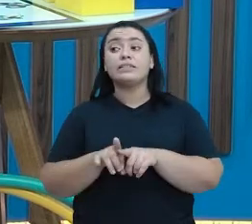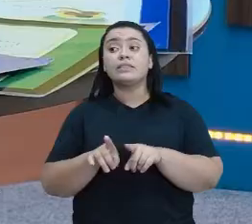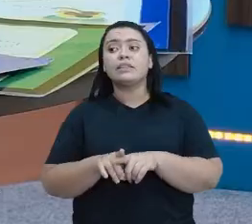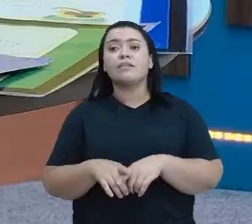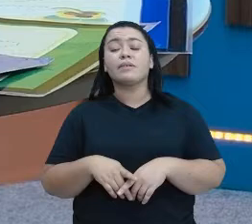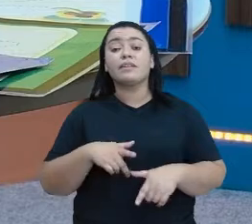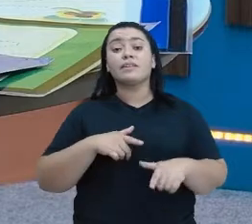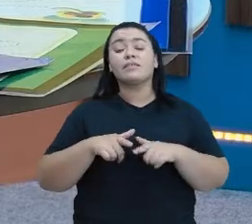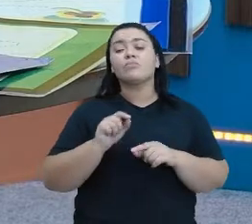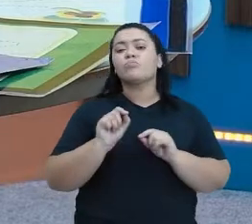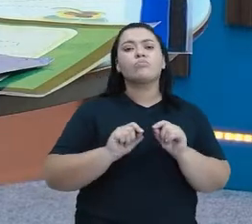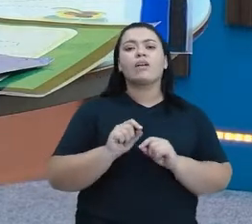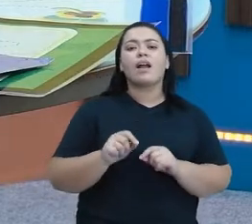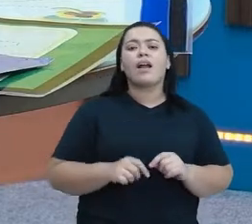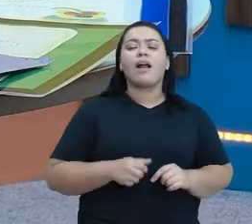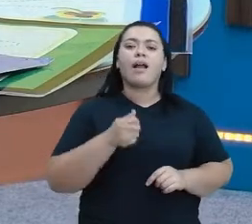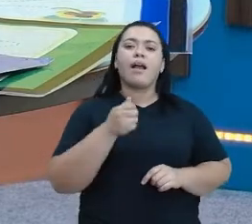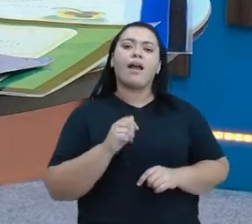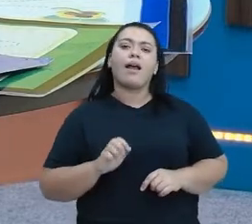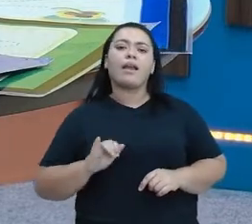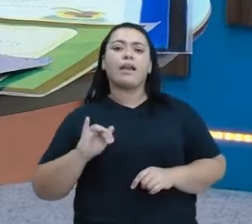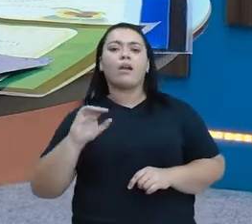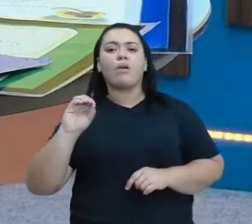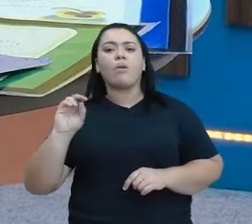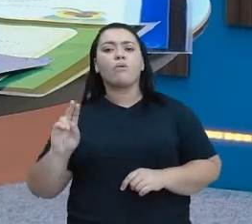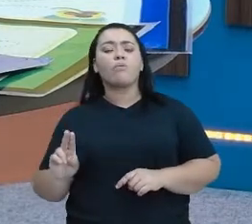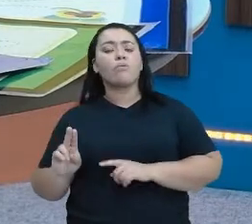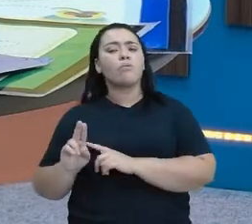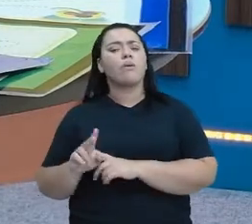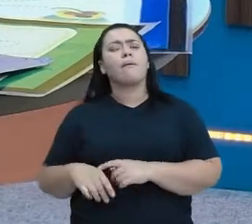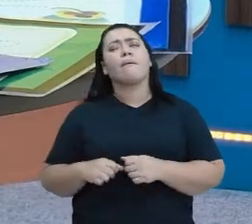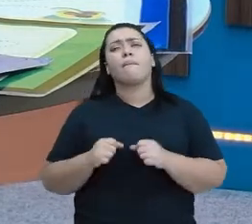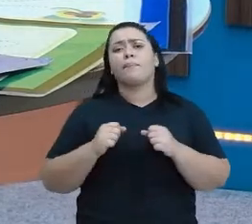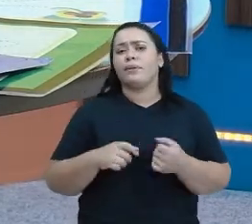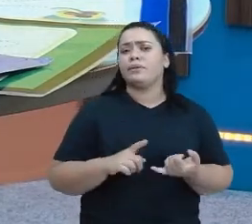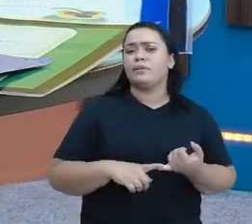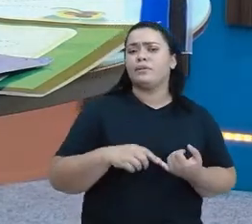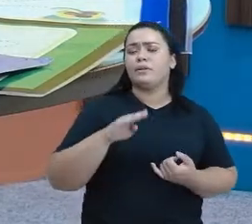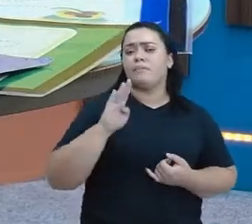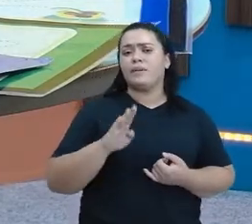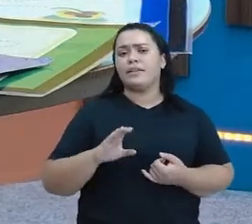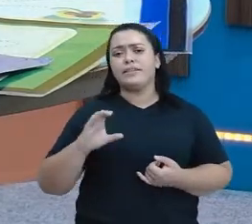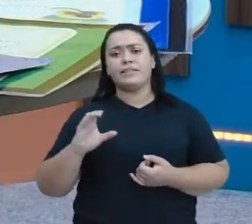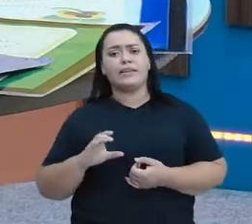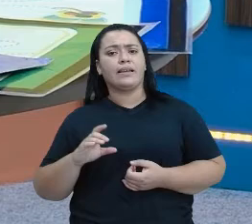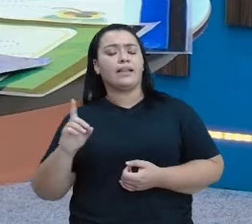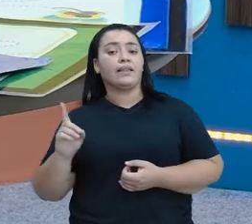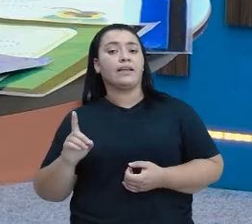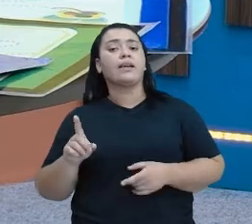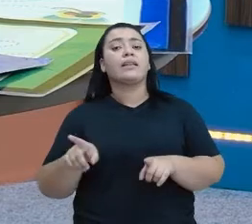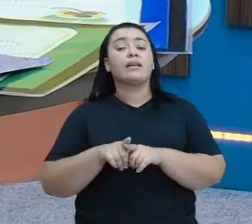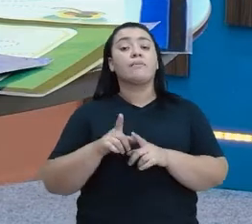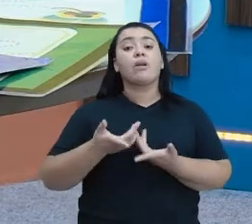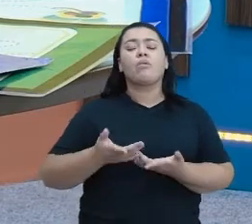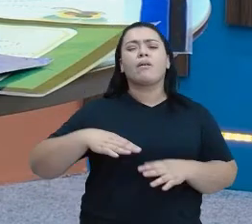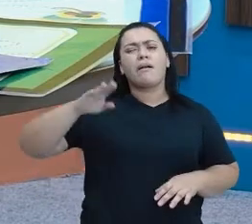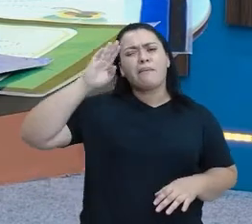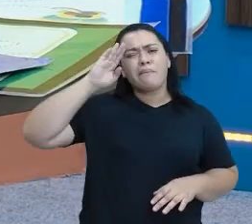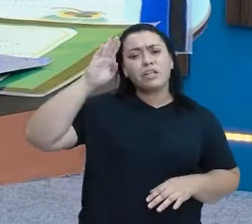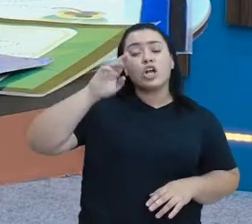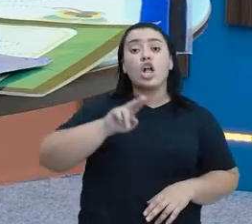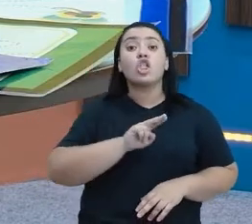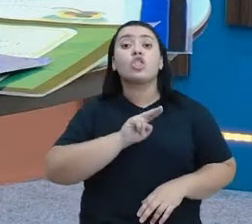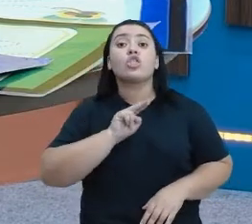as vogais, e aí eu trouxe aqui as vogais, mas poderia ser a consoante, e principalmente o nome, né?